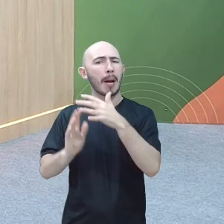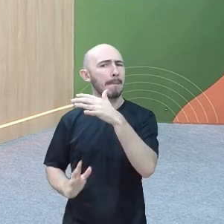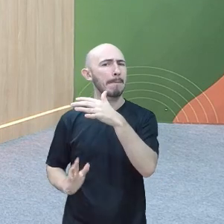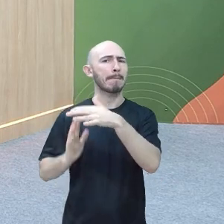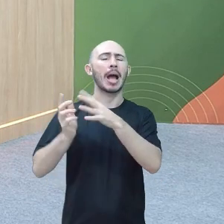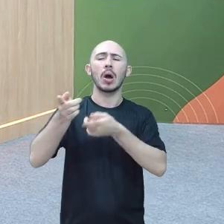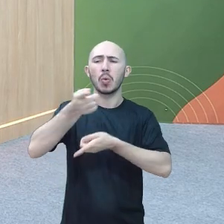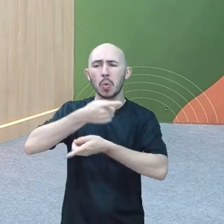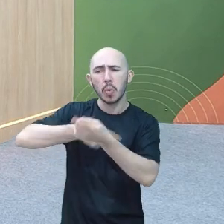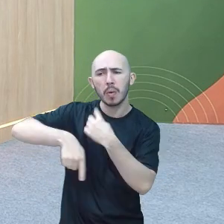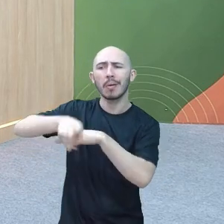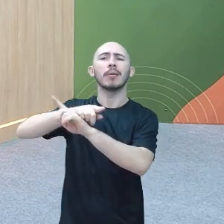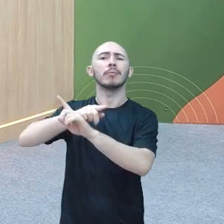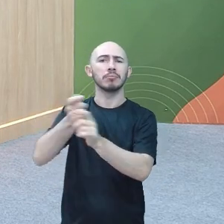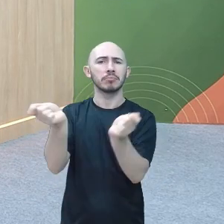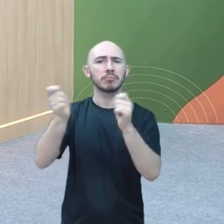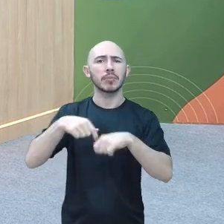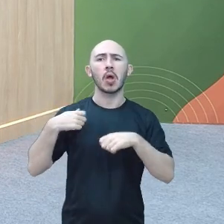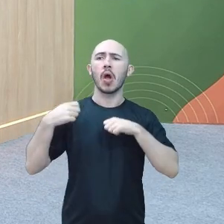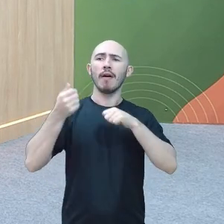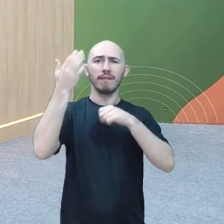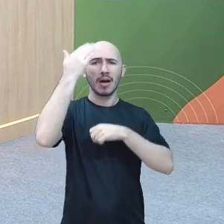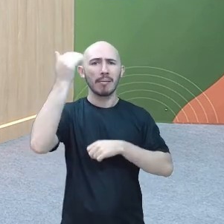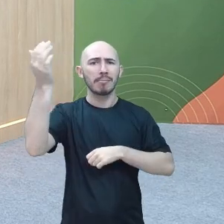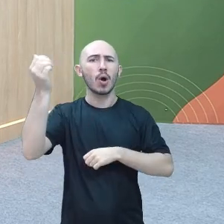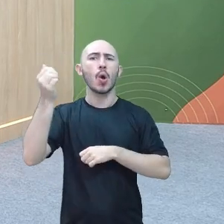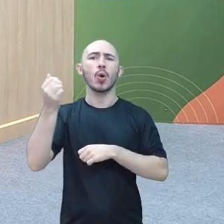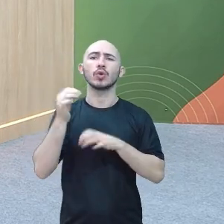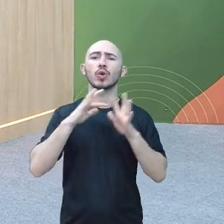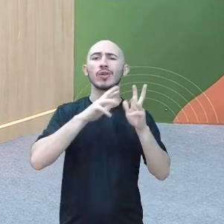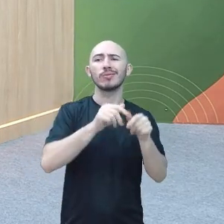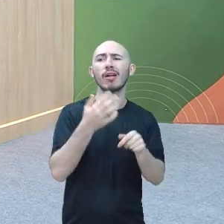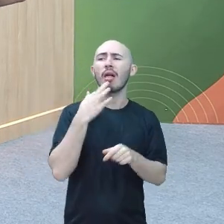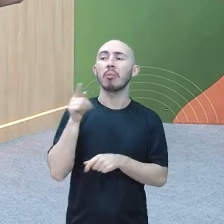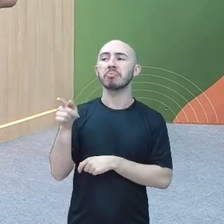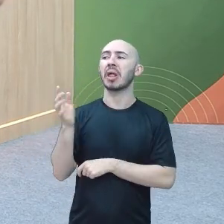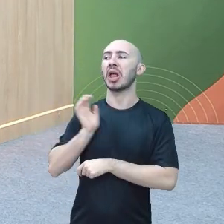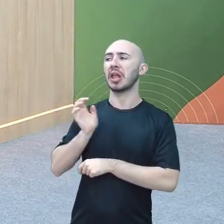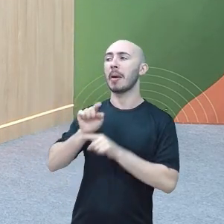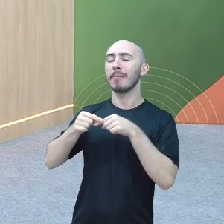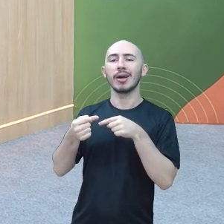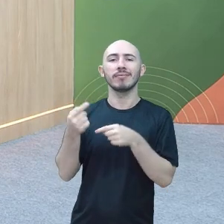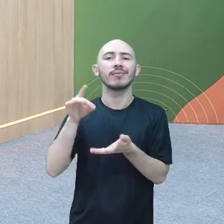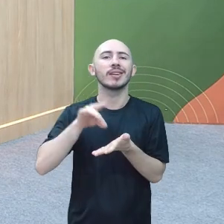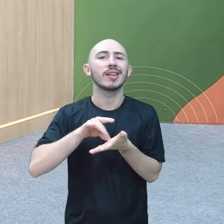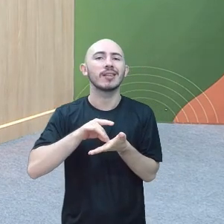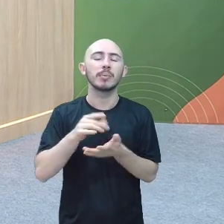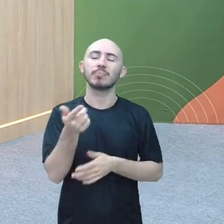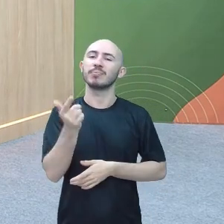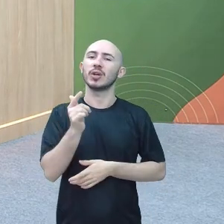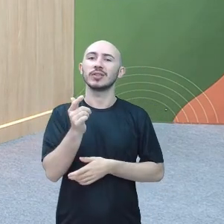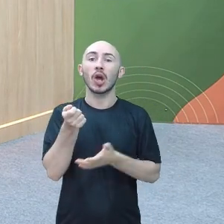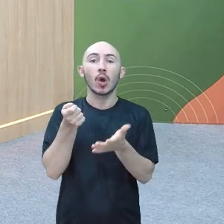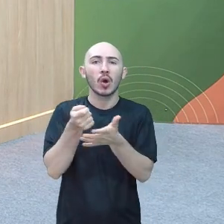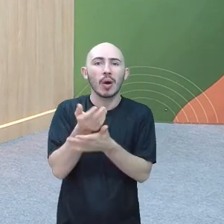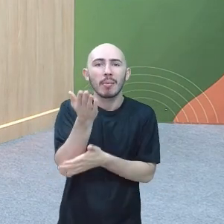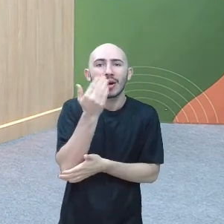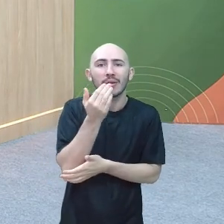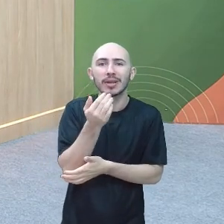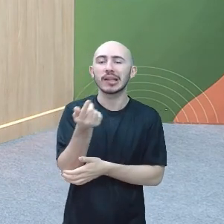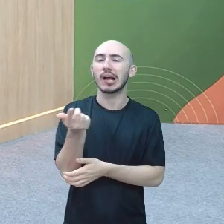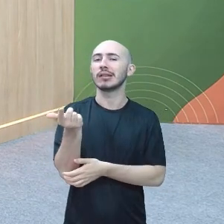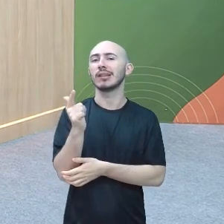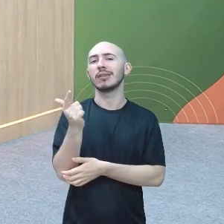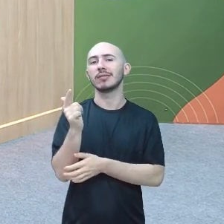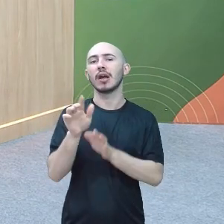lá, estourado, todo mundo pensa que você tá cheio de dinheiro, mas na verdade você não tem dinheiro nem para comprar um prato de comida e tem